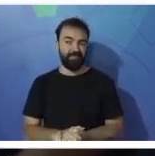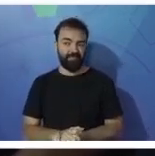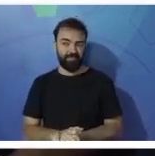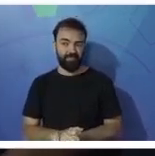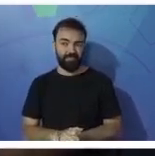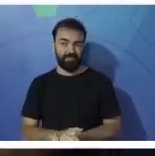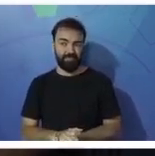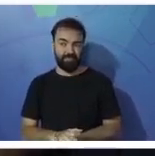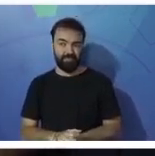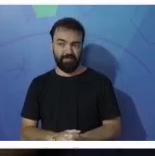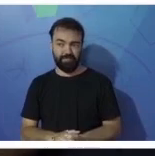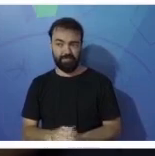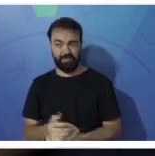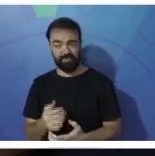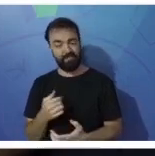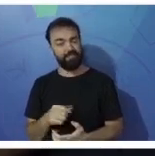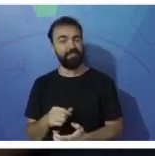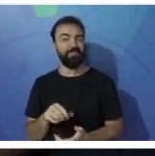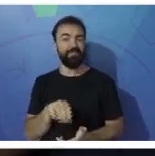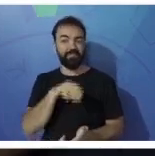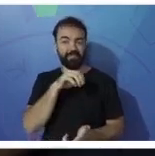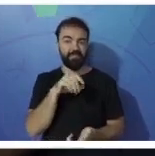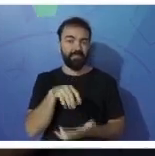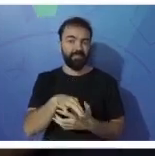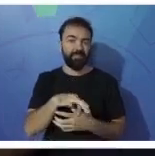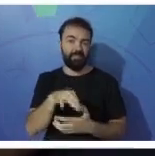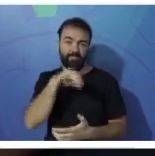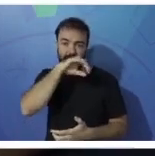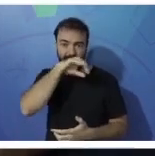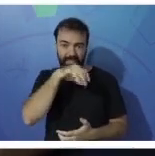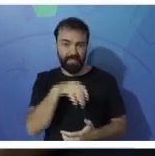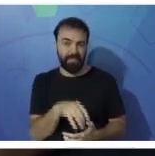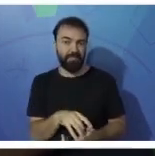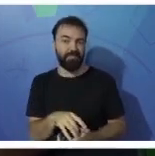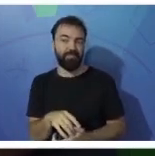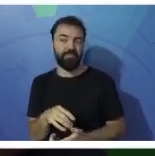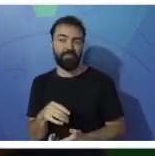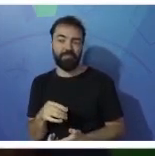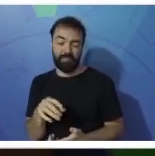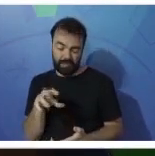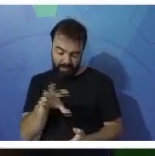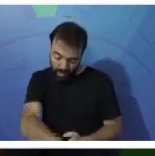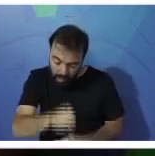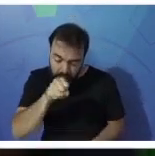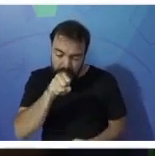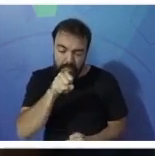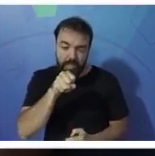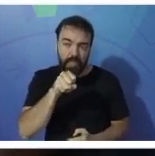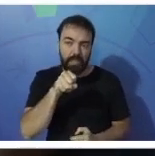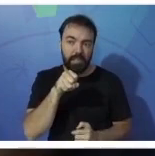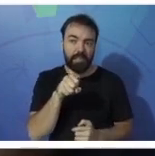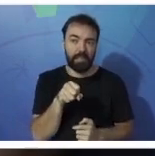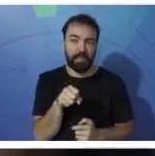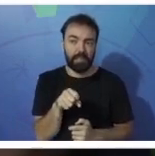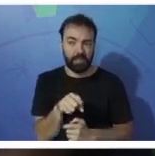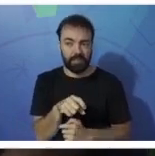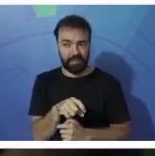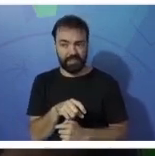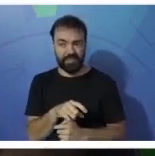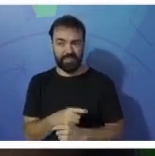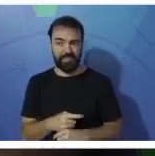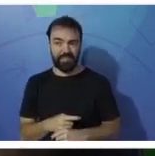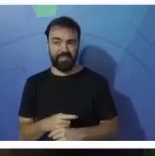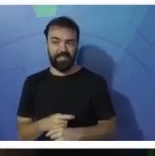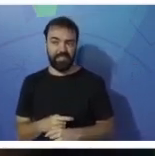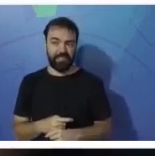aqui. Não satisfeito com o que ele já trazia em sua boca, ele foi para abocanhar a carne, pensando que